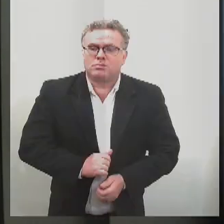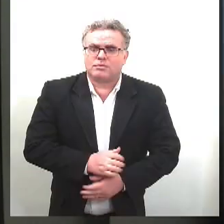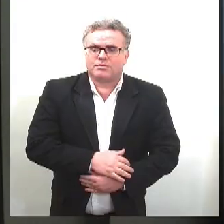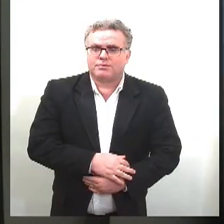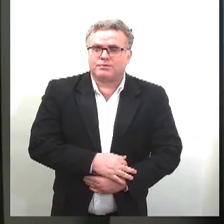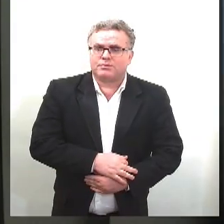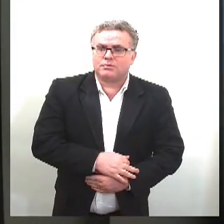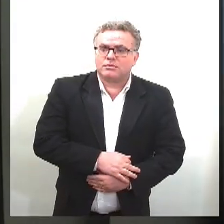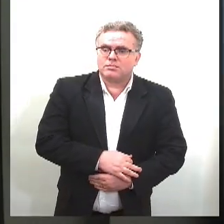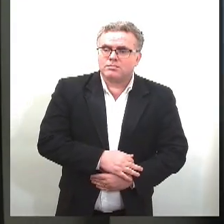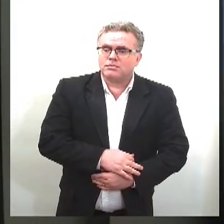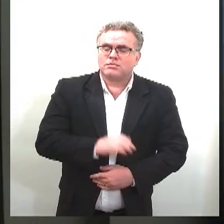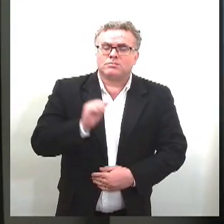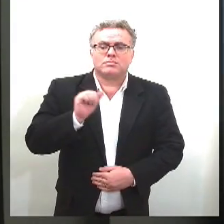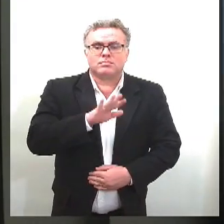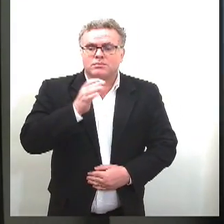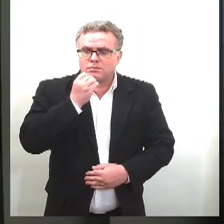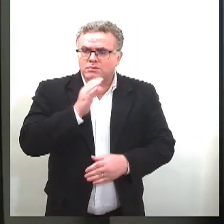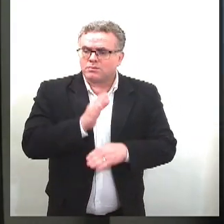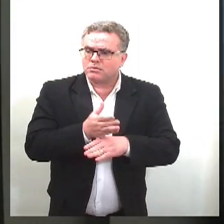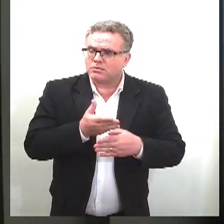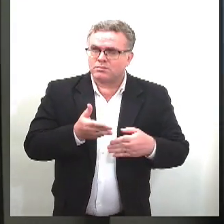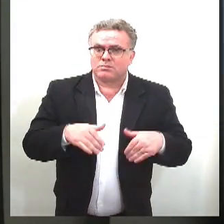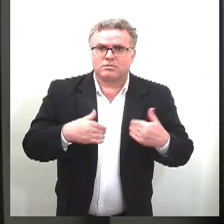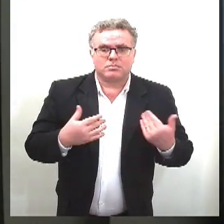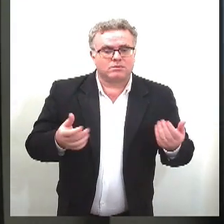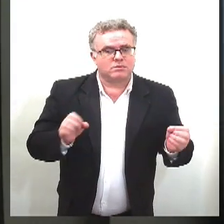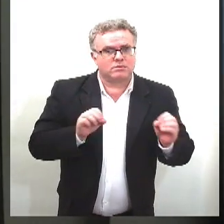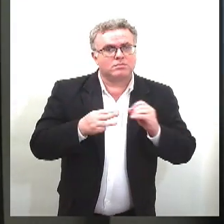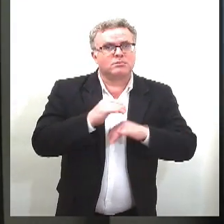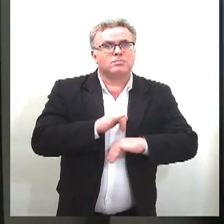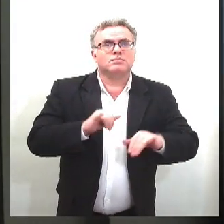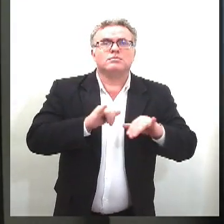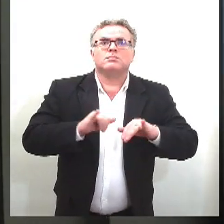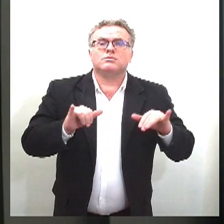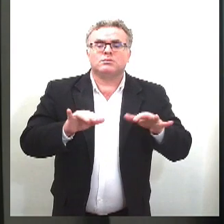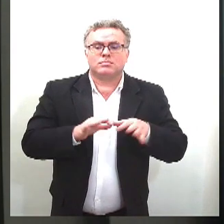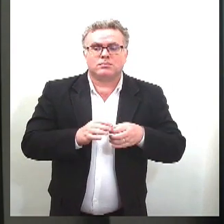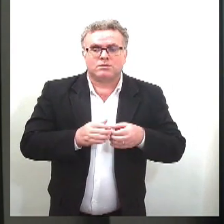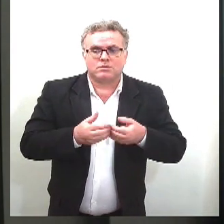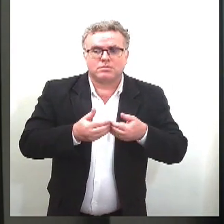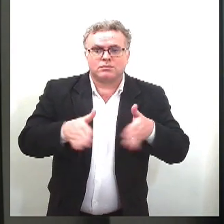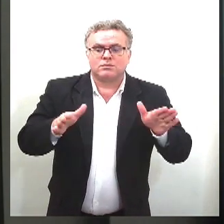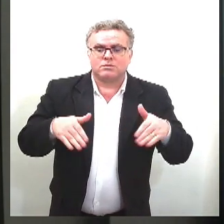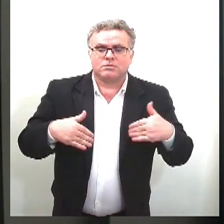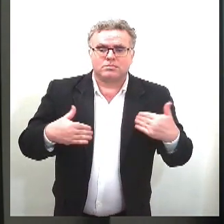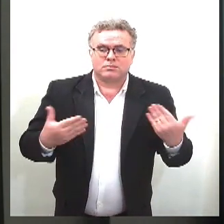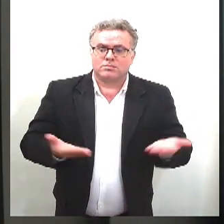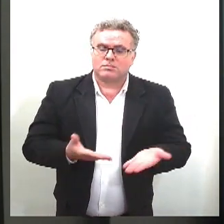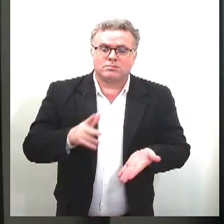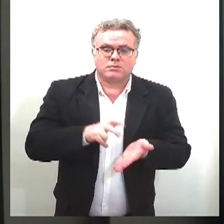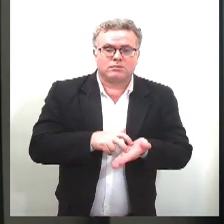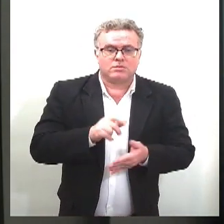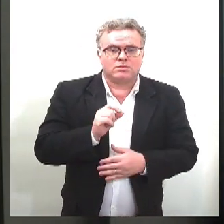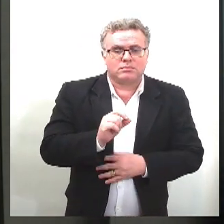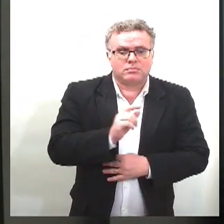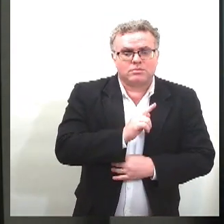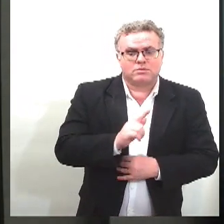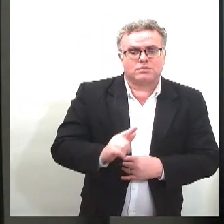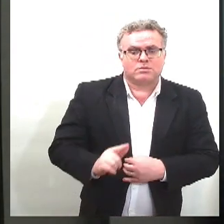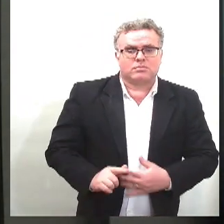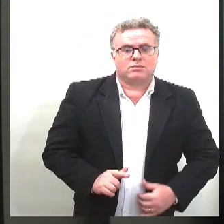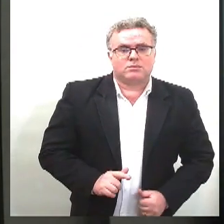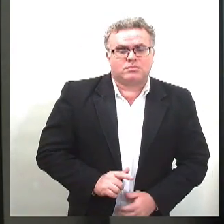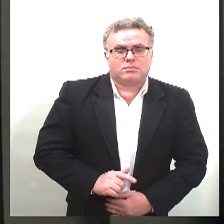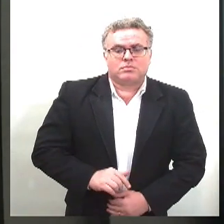Olá, muito boa tarde para você. O informativo TV Alesa está no ar. Foi lançado hoje pela manhã pelo governo do estado o programa Acelera